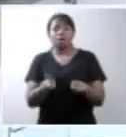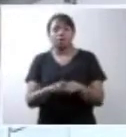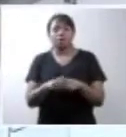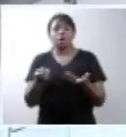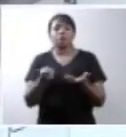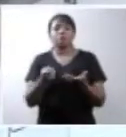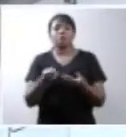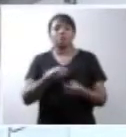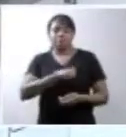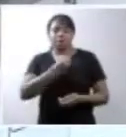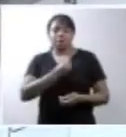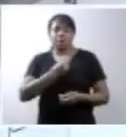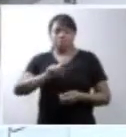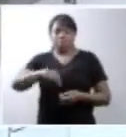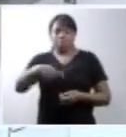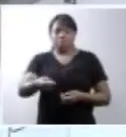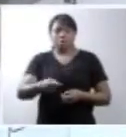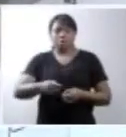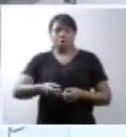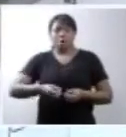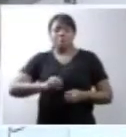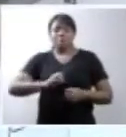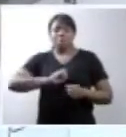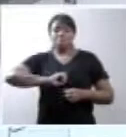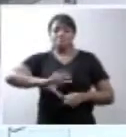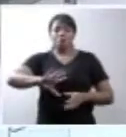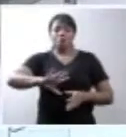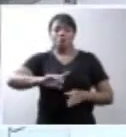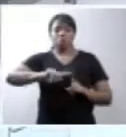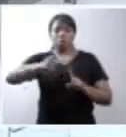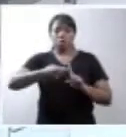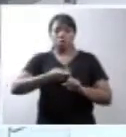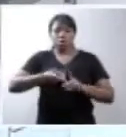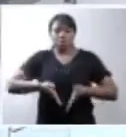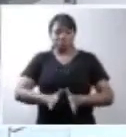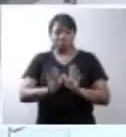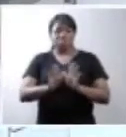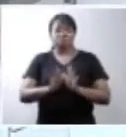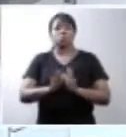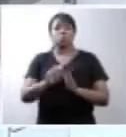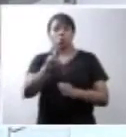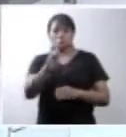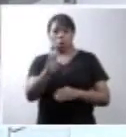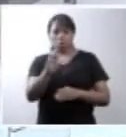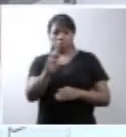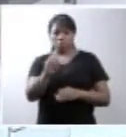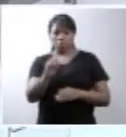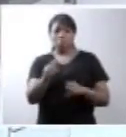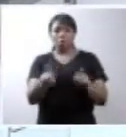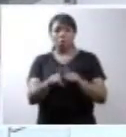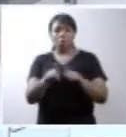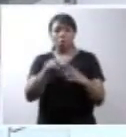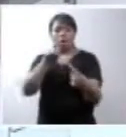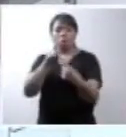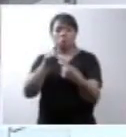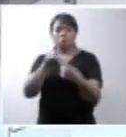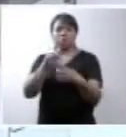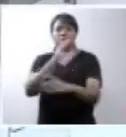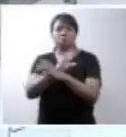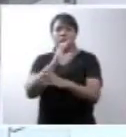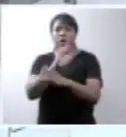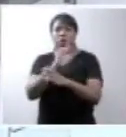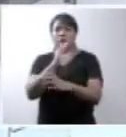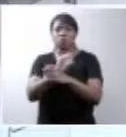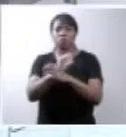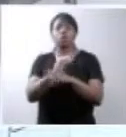vida fora do útero, ainda que isso só fosse possível com ajudas múltiplas para superar as incontáveis barreiras em